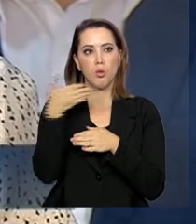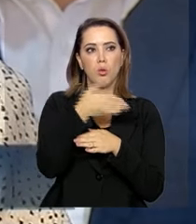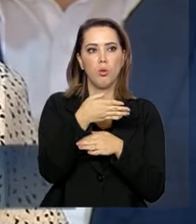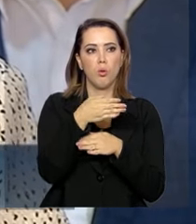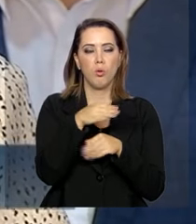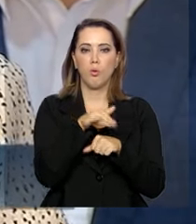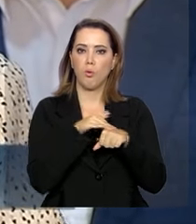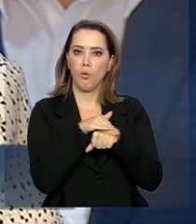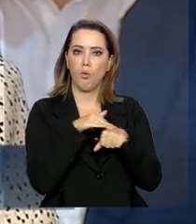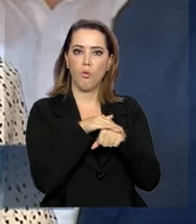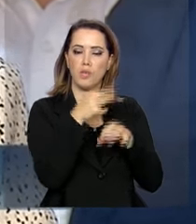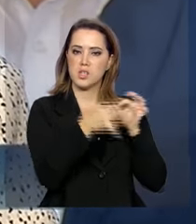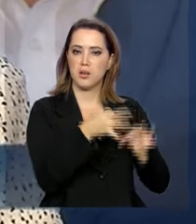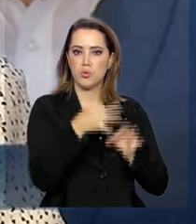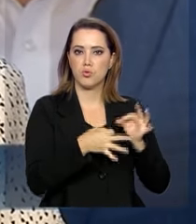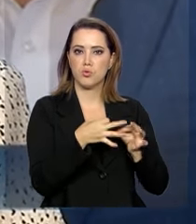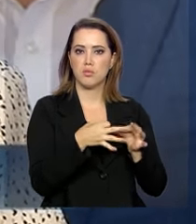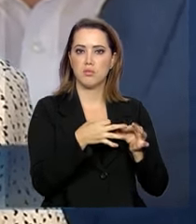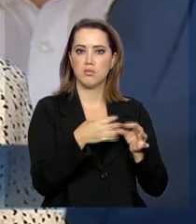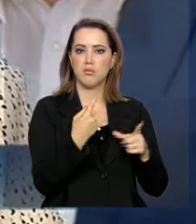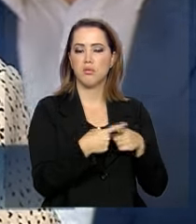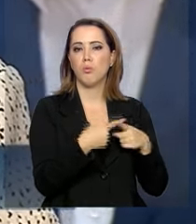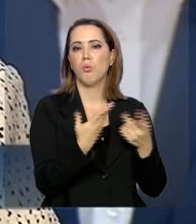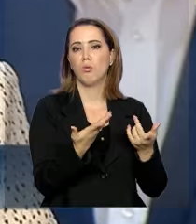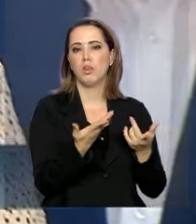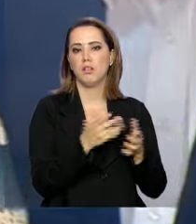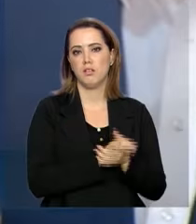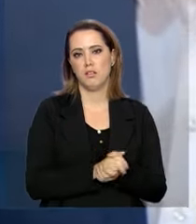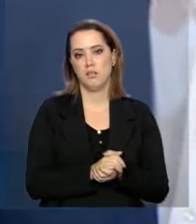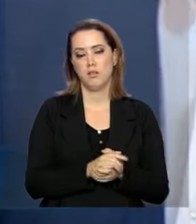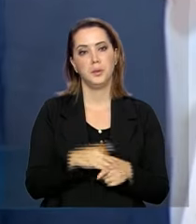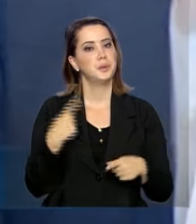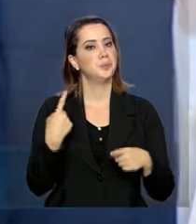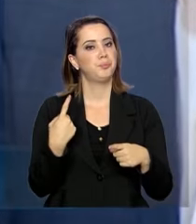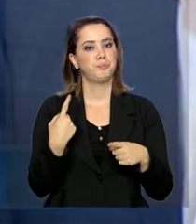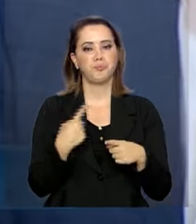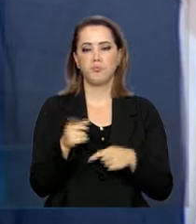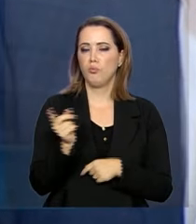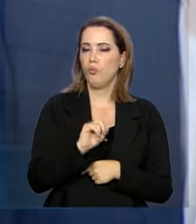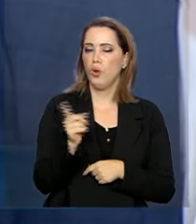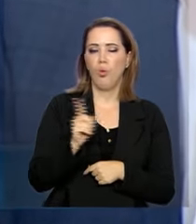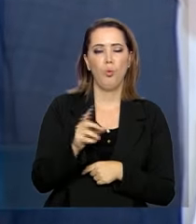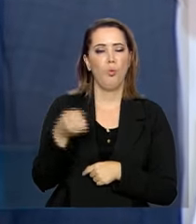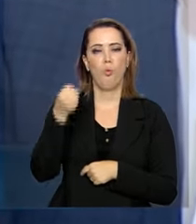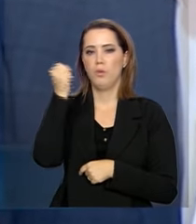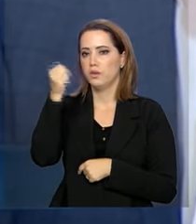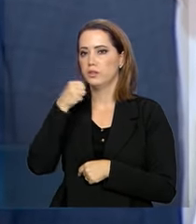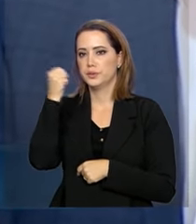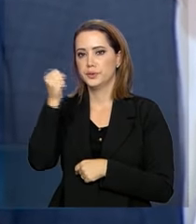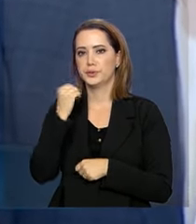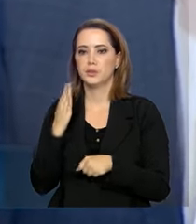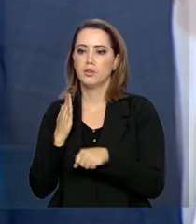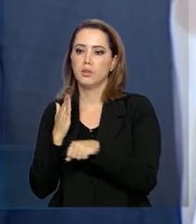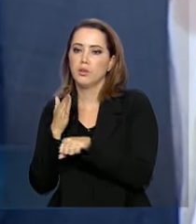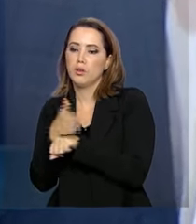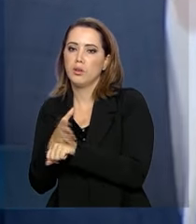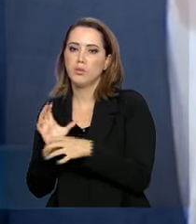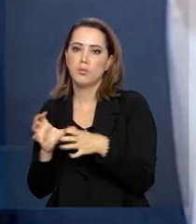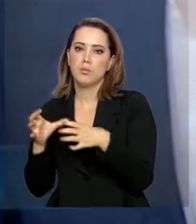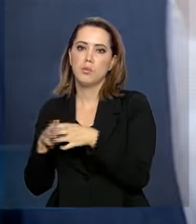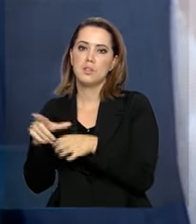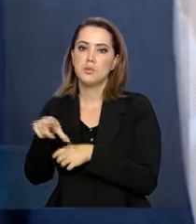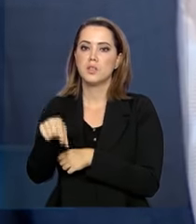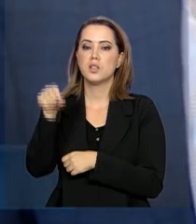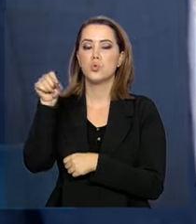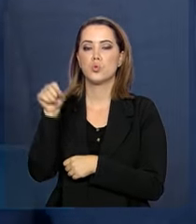juiz. Até porque não é o senador que participa dos processos de